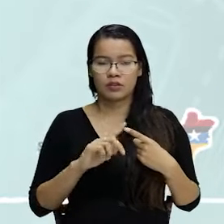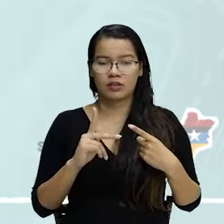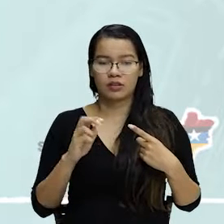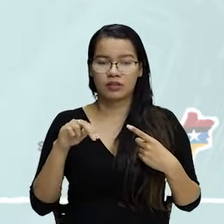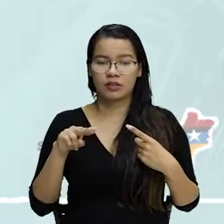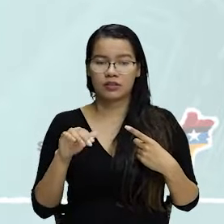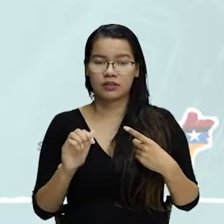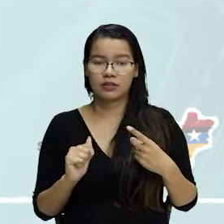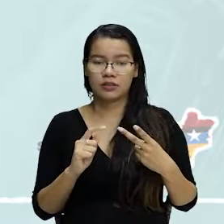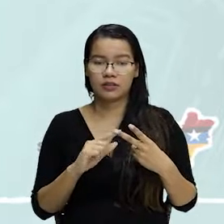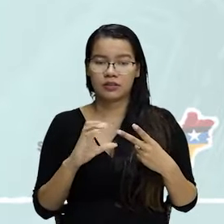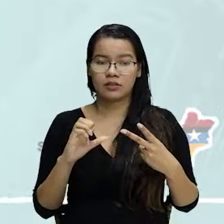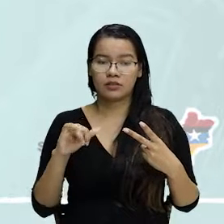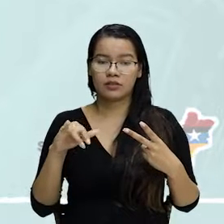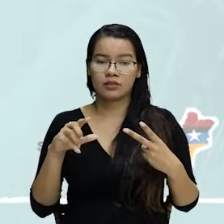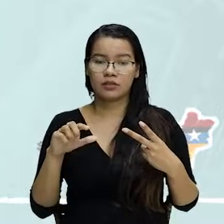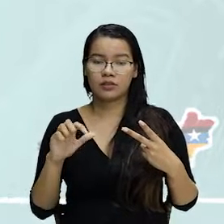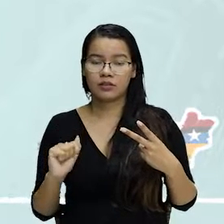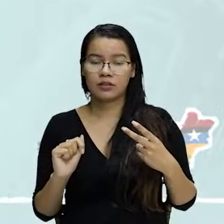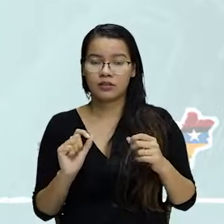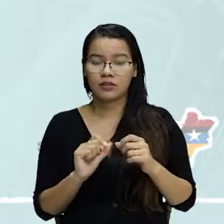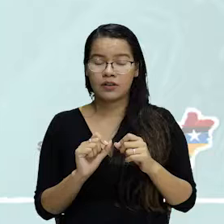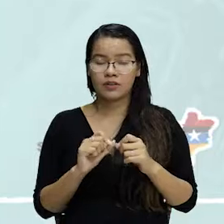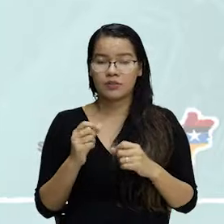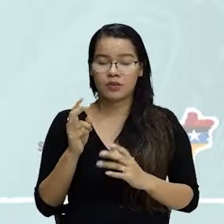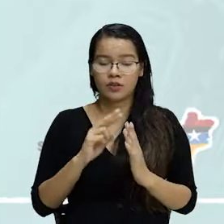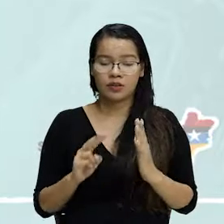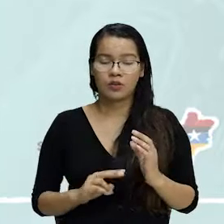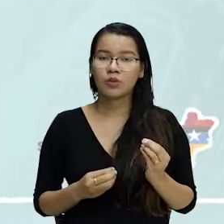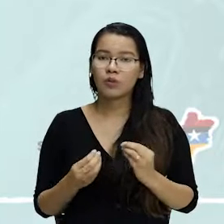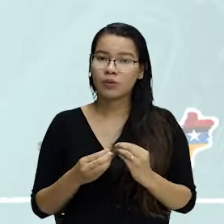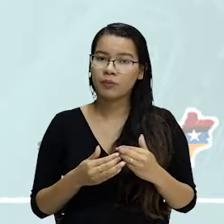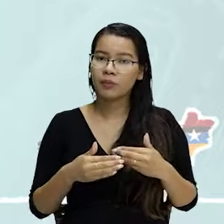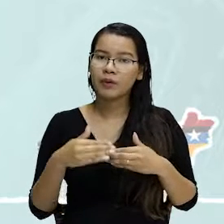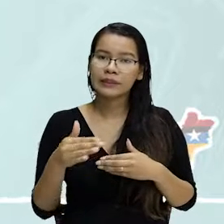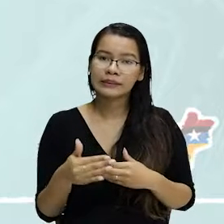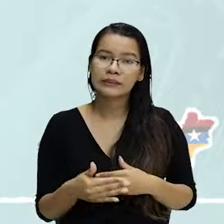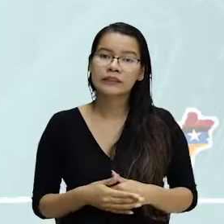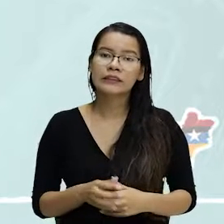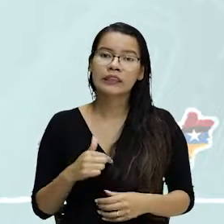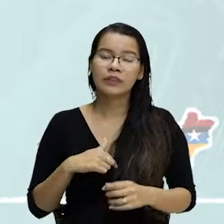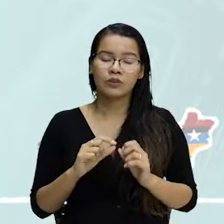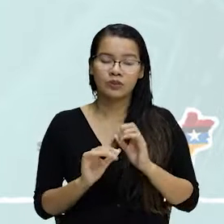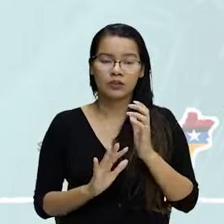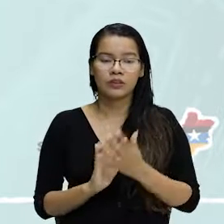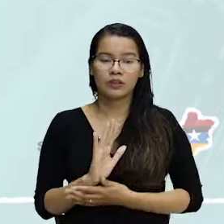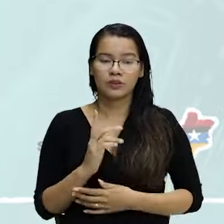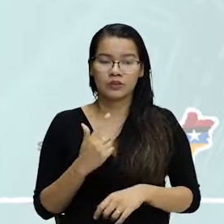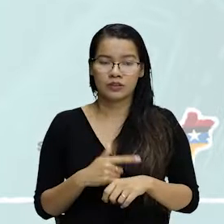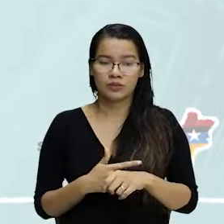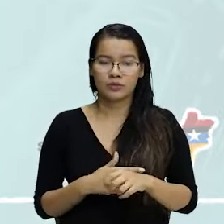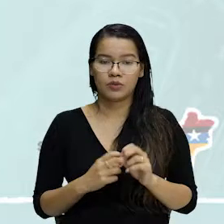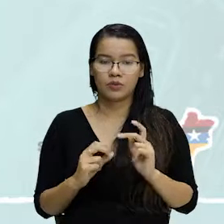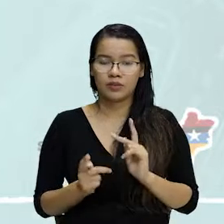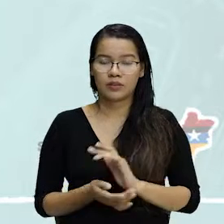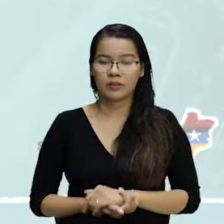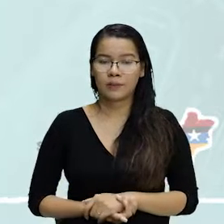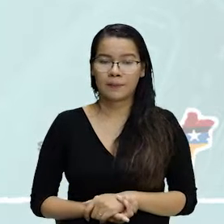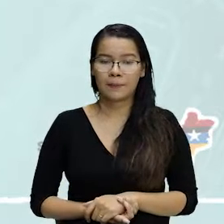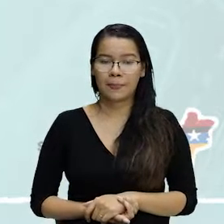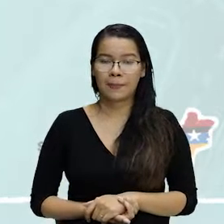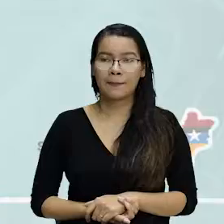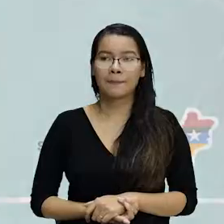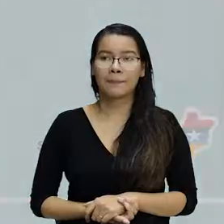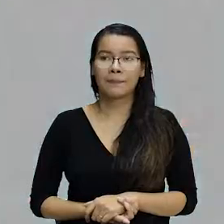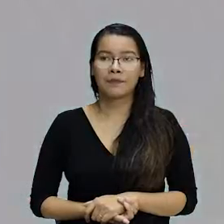a Cecília. Então, eu vou fazer uma leitura branca, e à medida que for passando, eu vou montando o tempo dramático. O que é leitura branca?